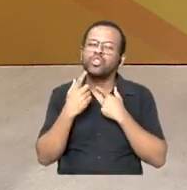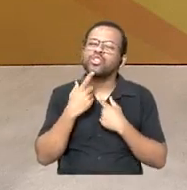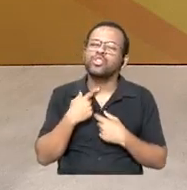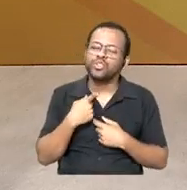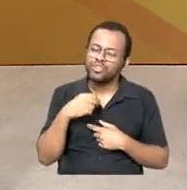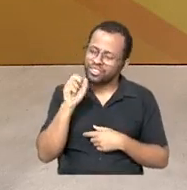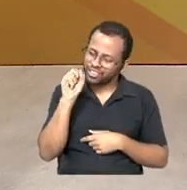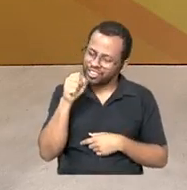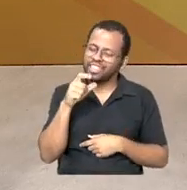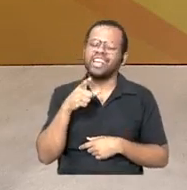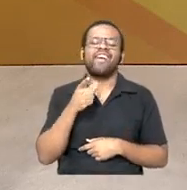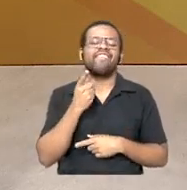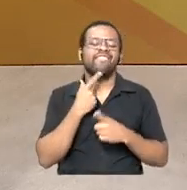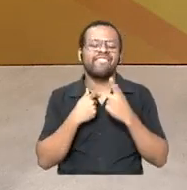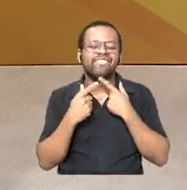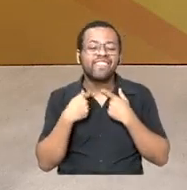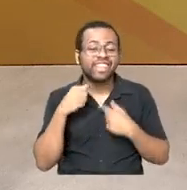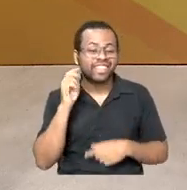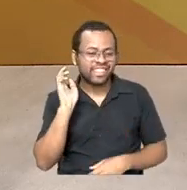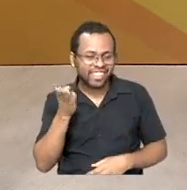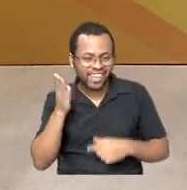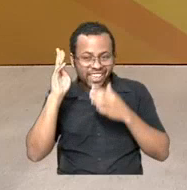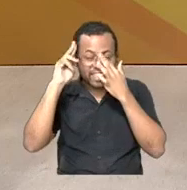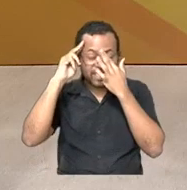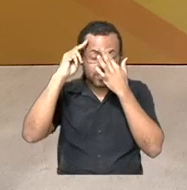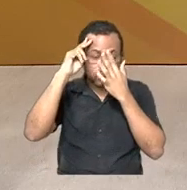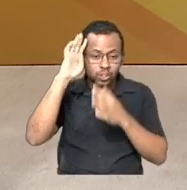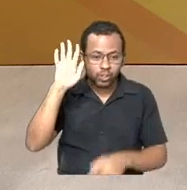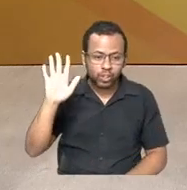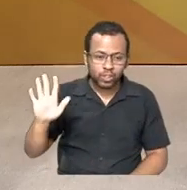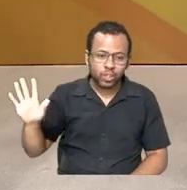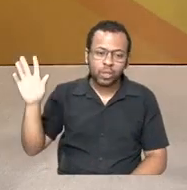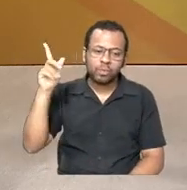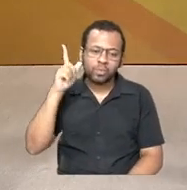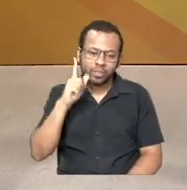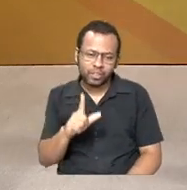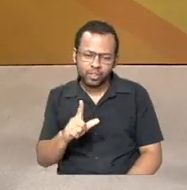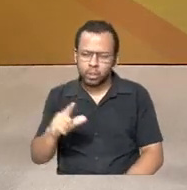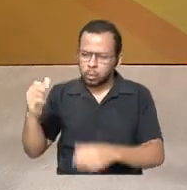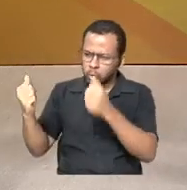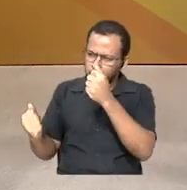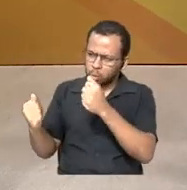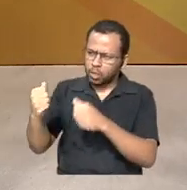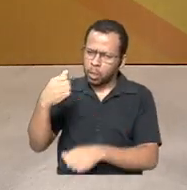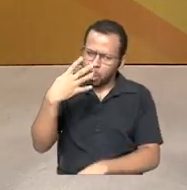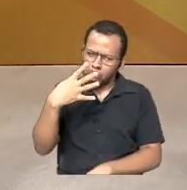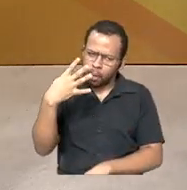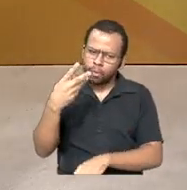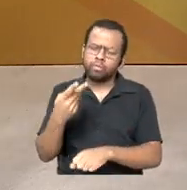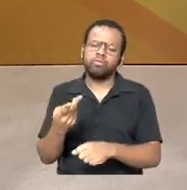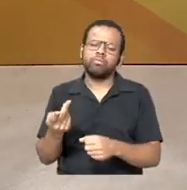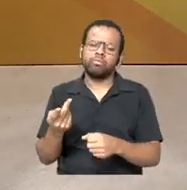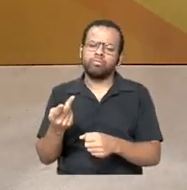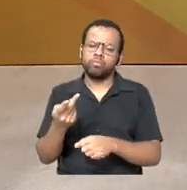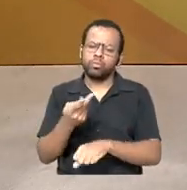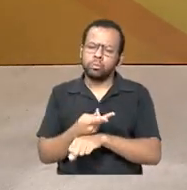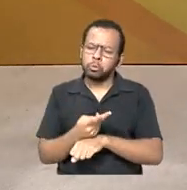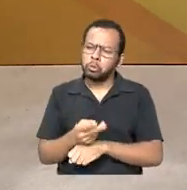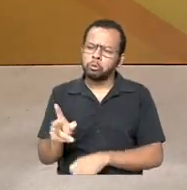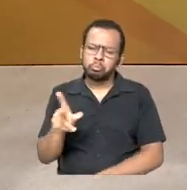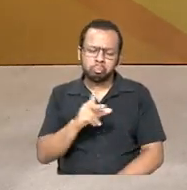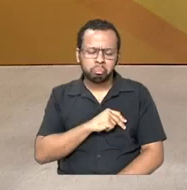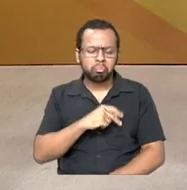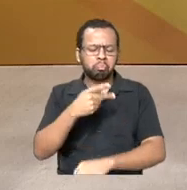ficou com vontade já sonhou aí para entrar no time de contemplados um Corolla no quarto prêmio pode falar